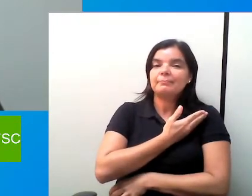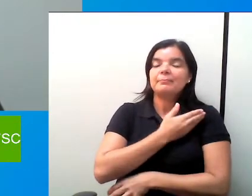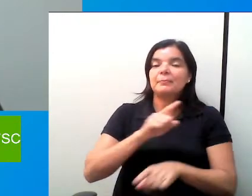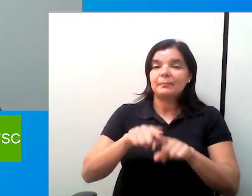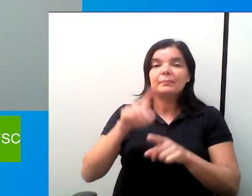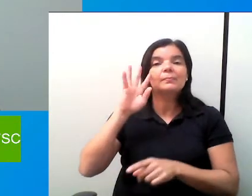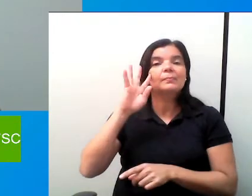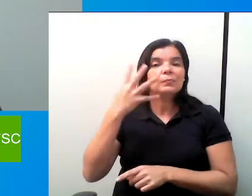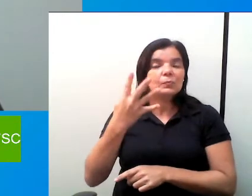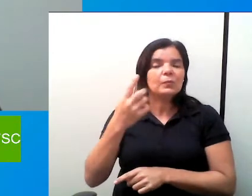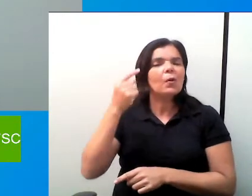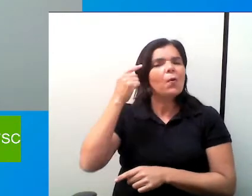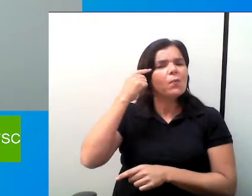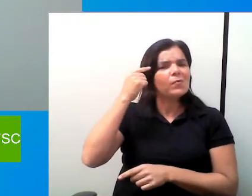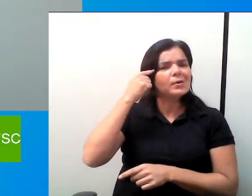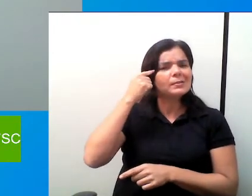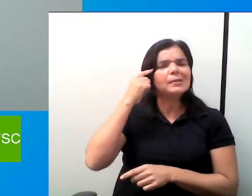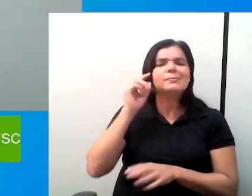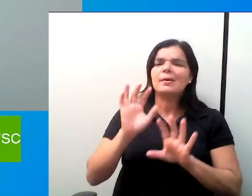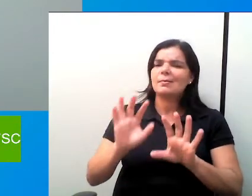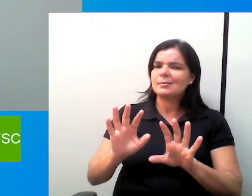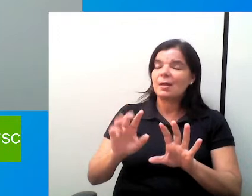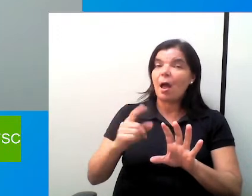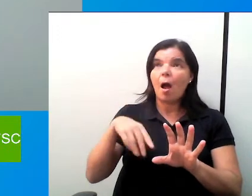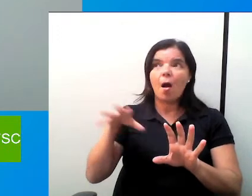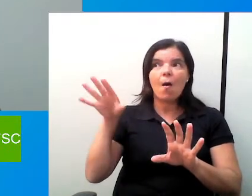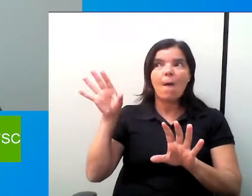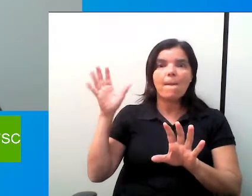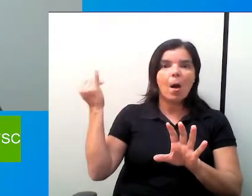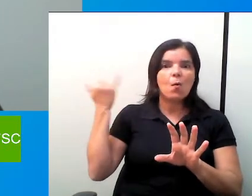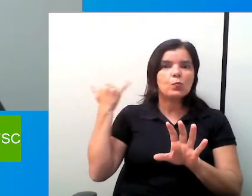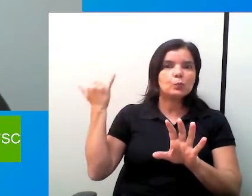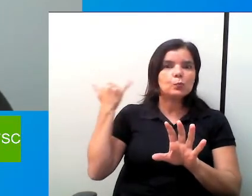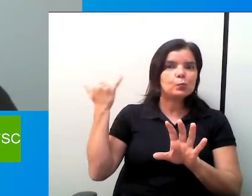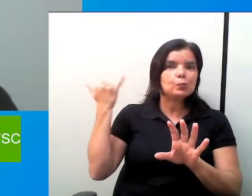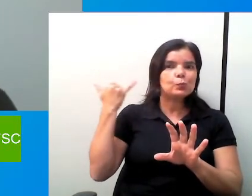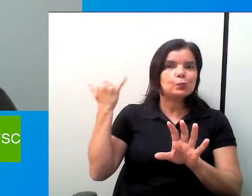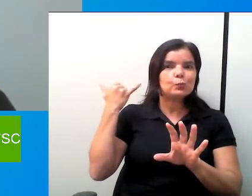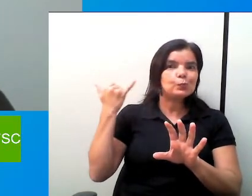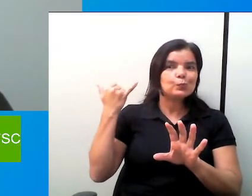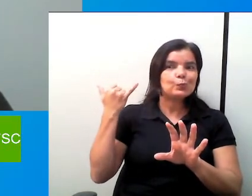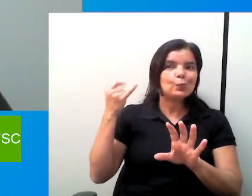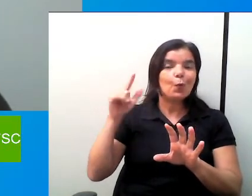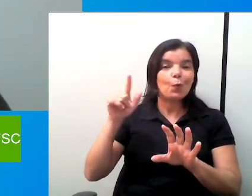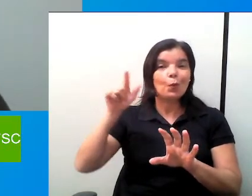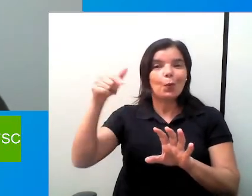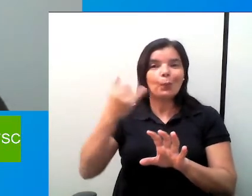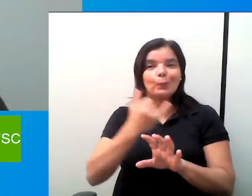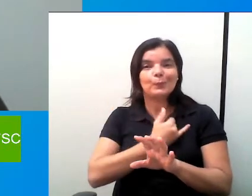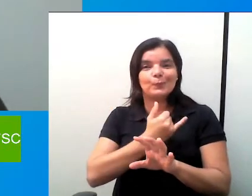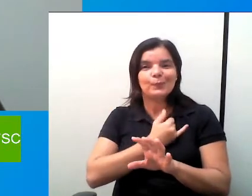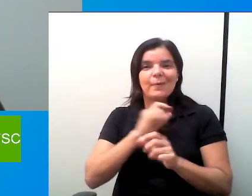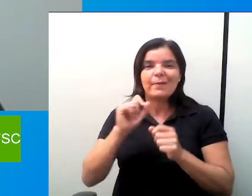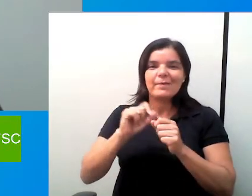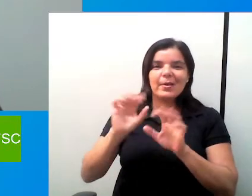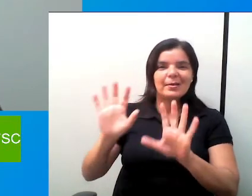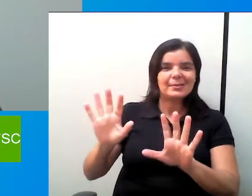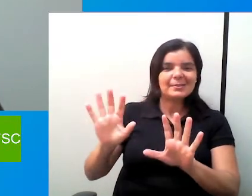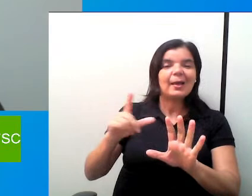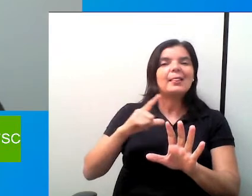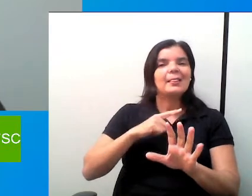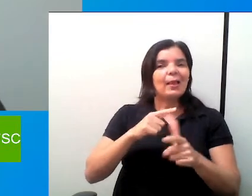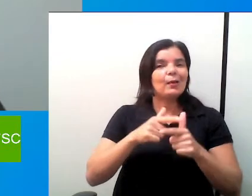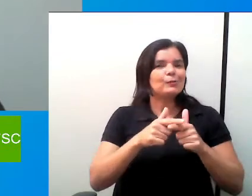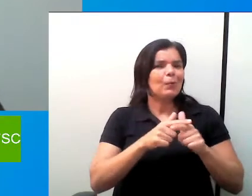gente pensar assim, vamos fazer dessa maneira, mas eu escutei uma professora lá de determinado instituto que fez assim e teve este